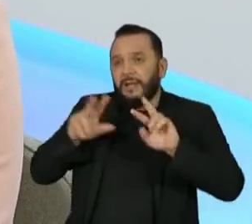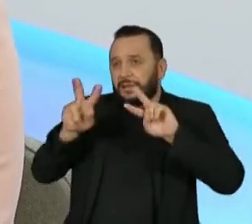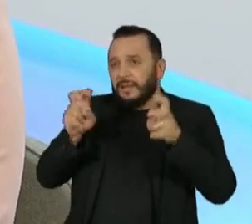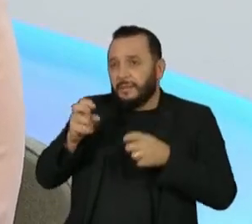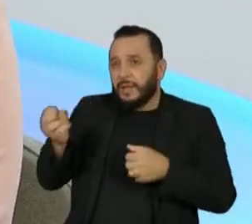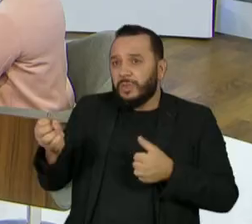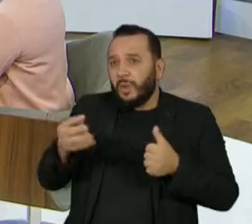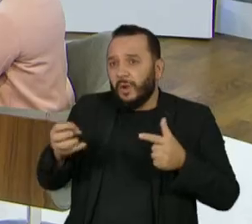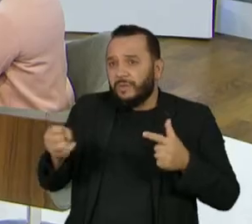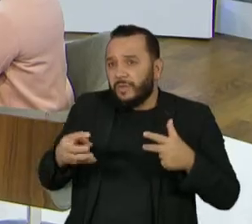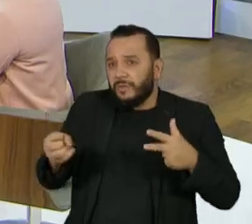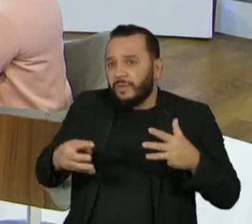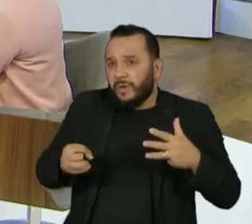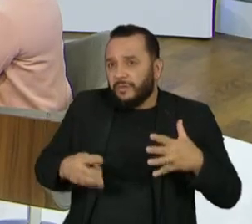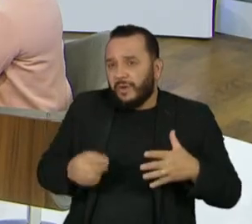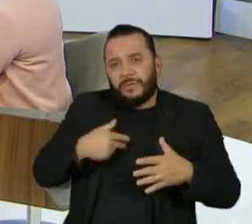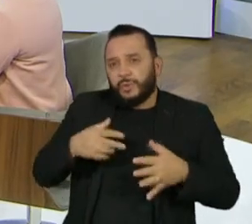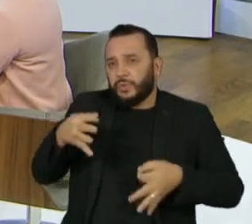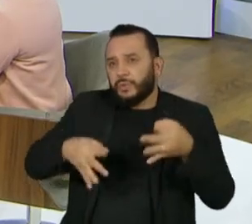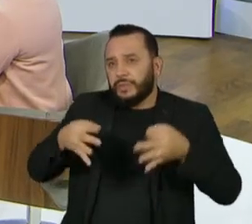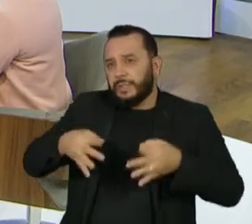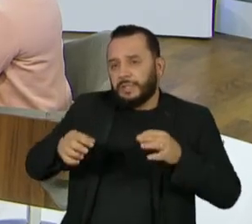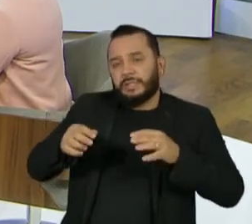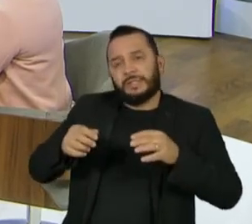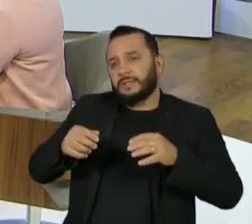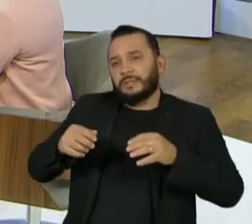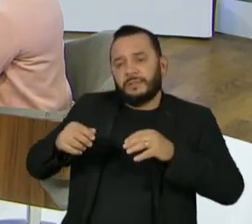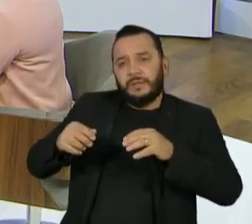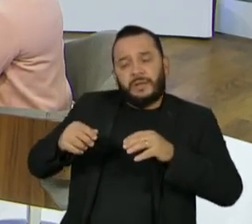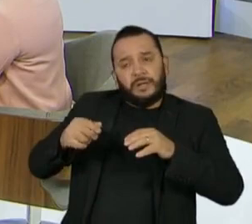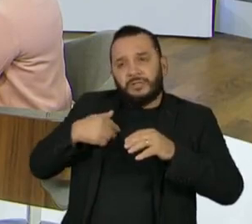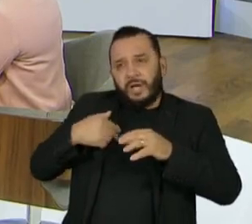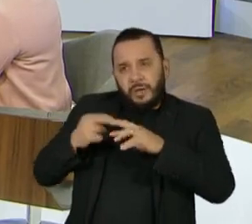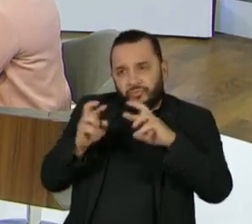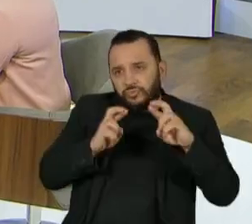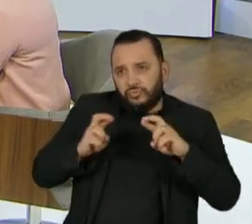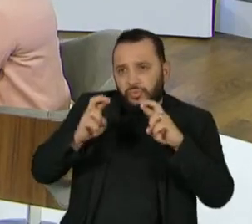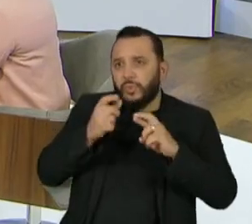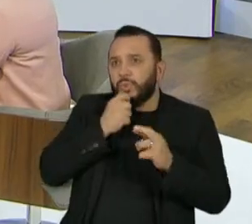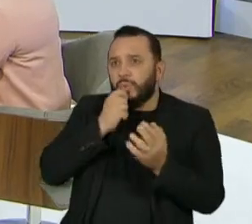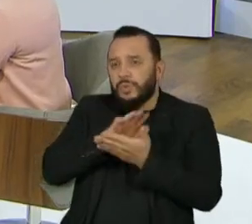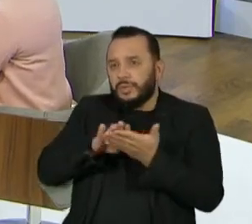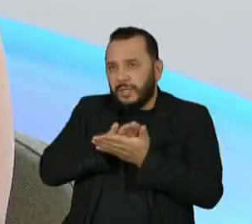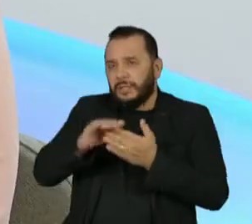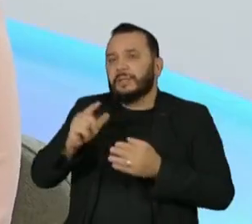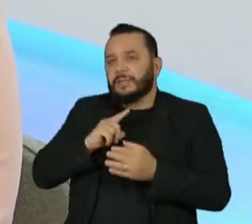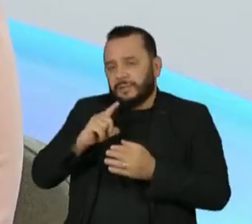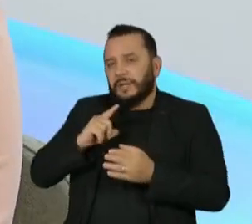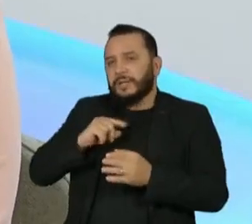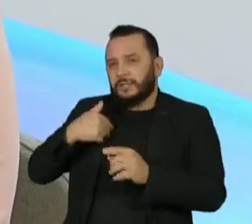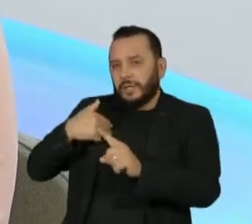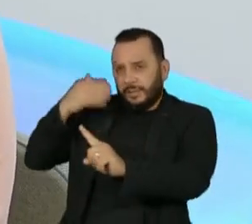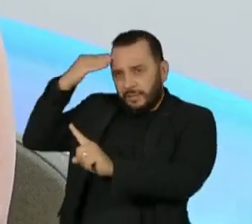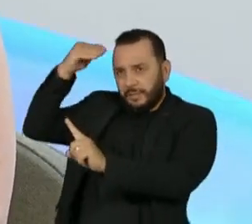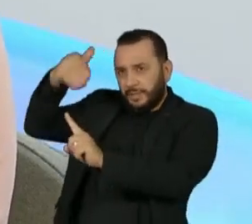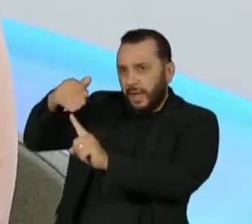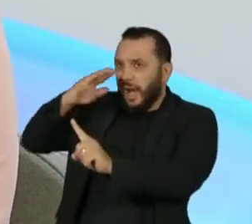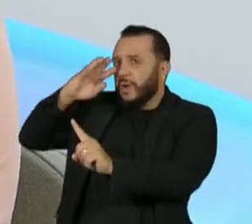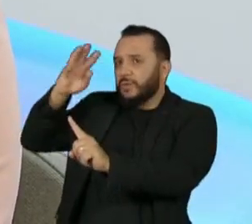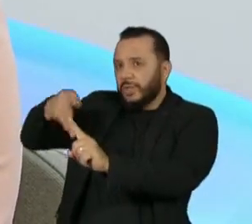havia apreciado e que consta da Constituição. Dizia respeito ao sistema penal acusatório, ao limite